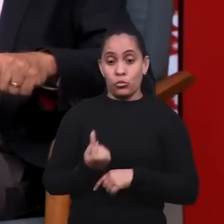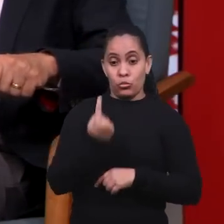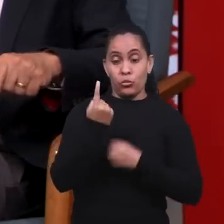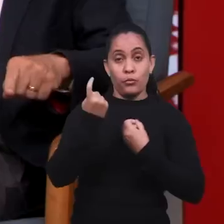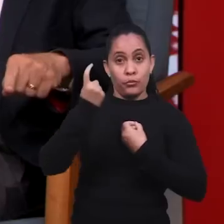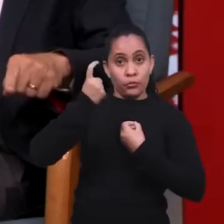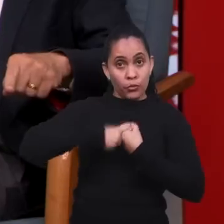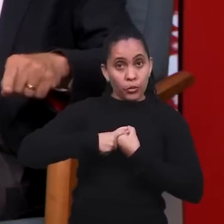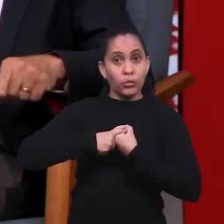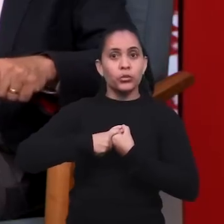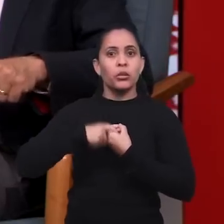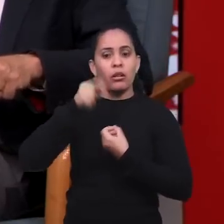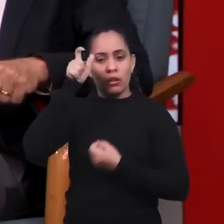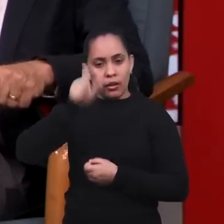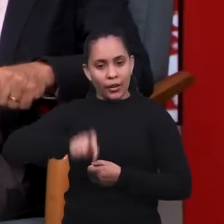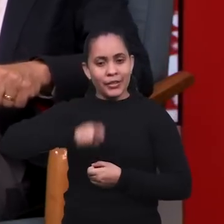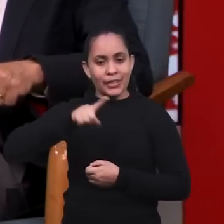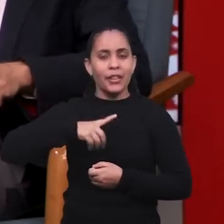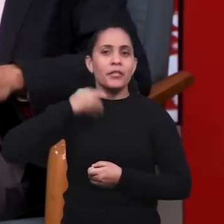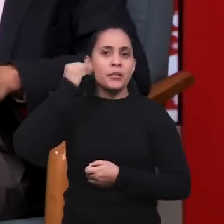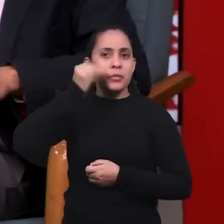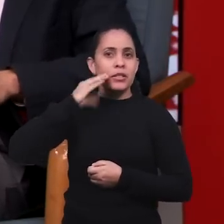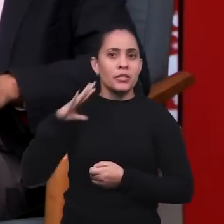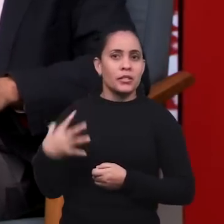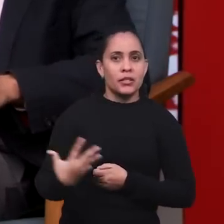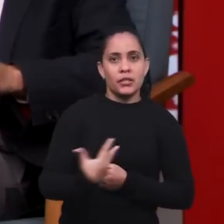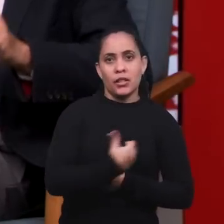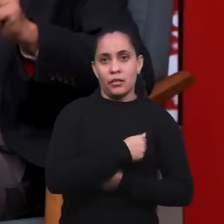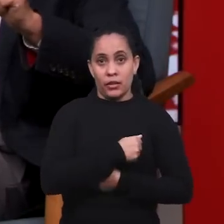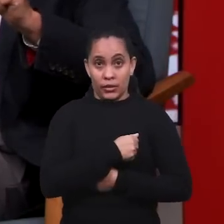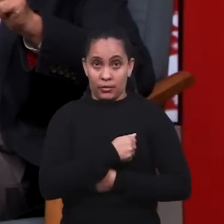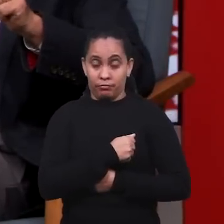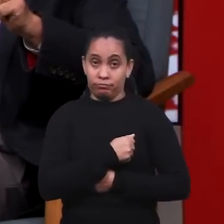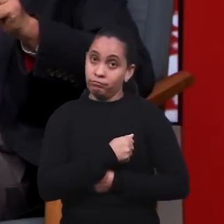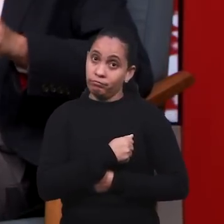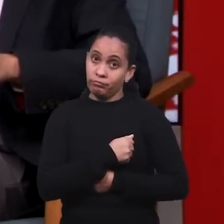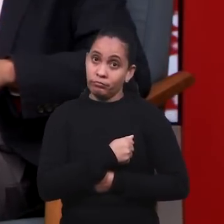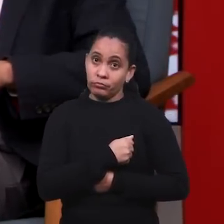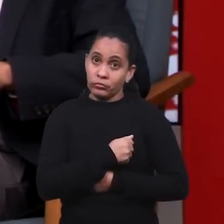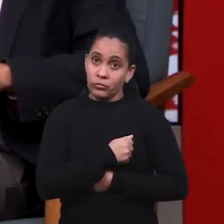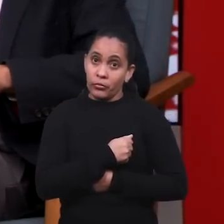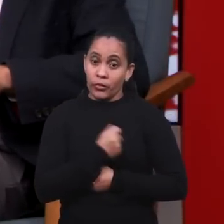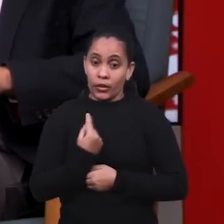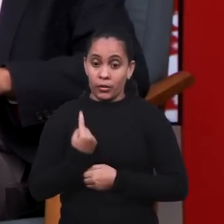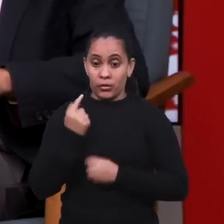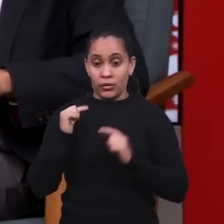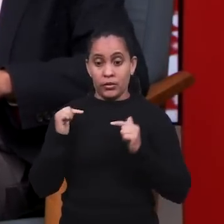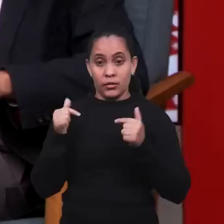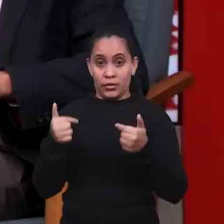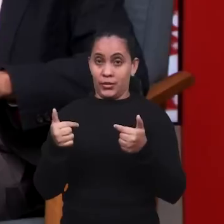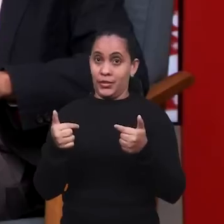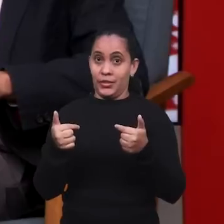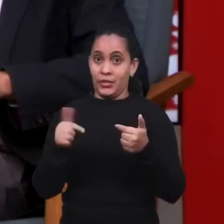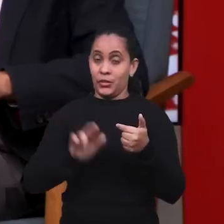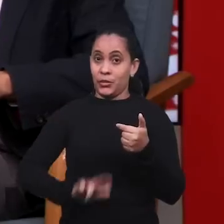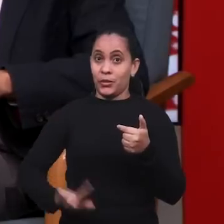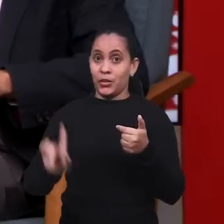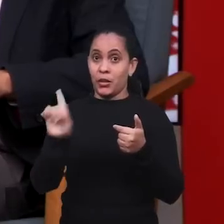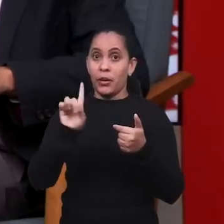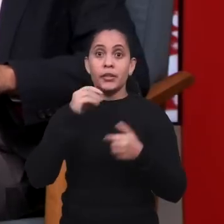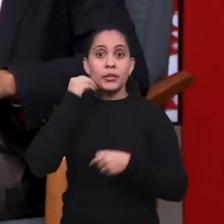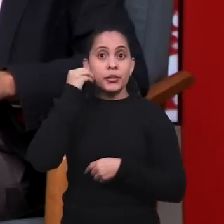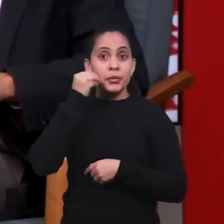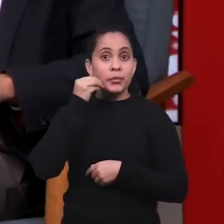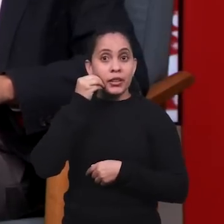Mas um voltou e esse teve a experiência de salvação. Salvação não é apenas o ato, não